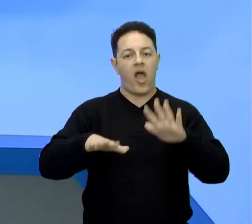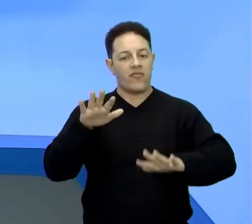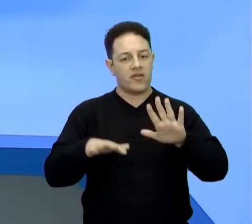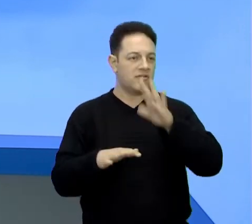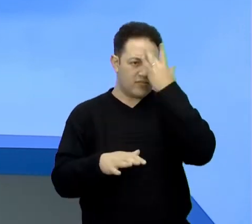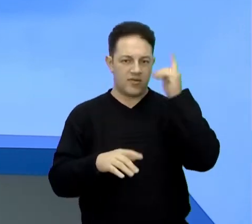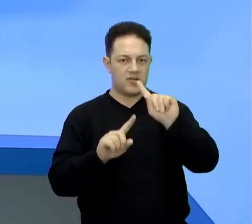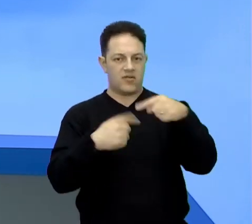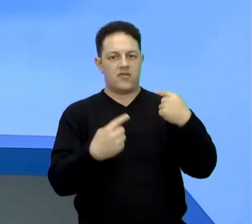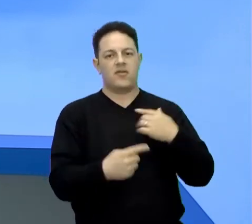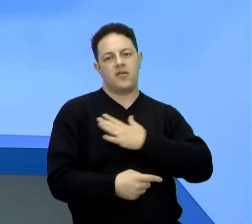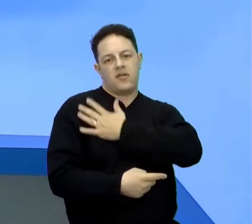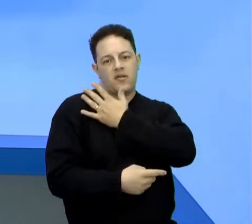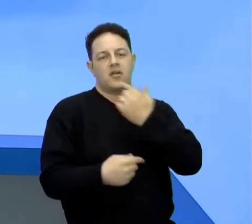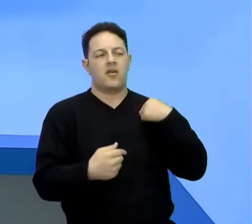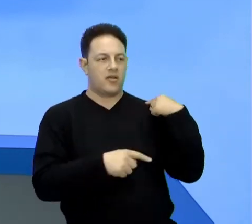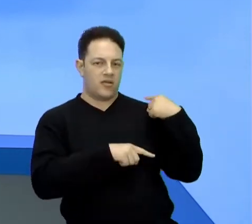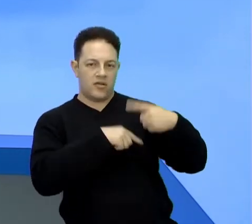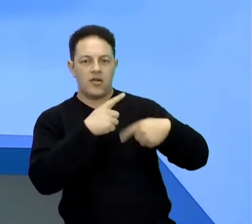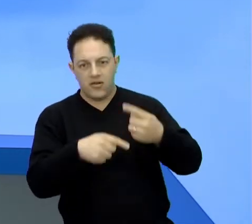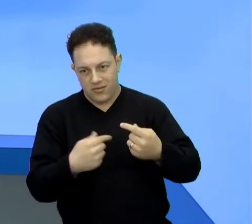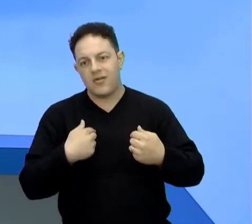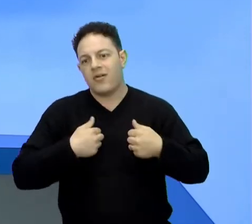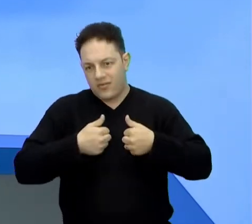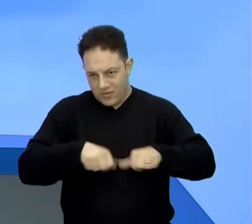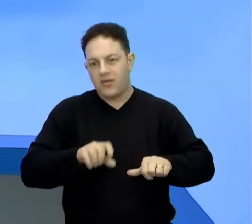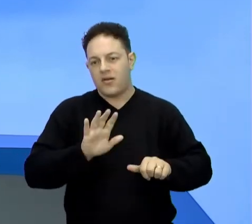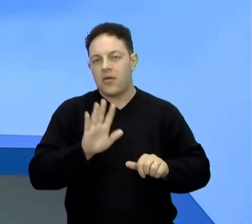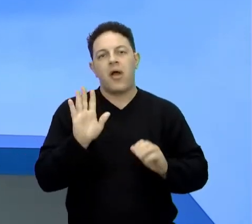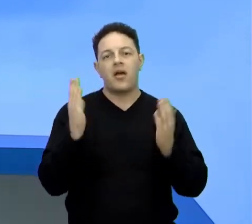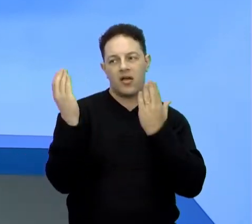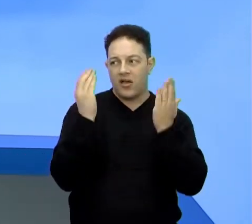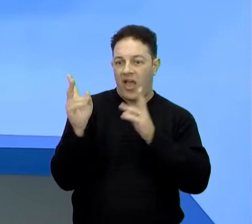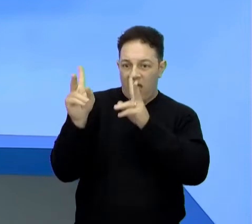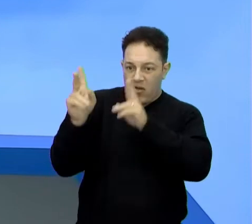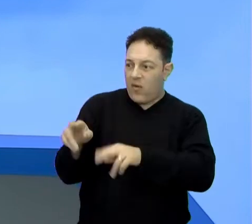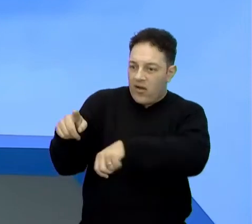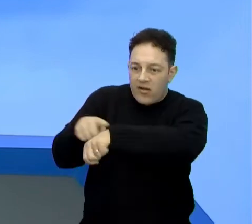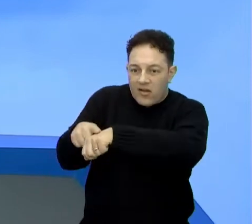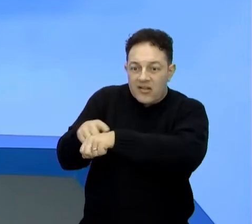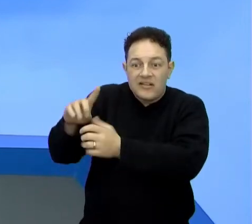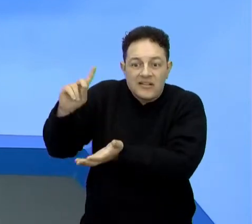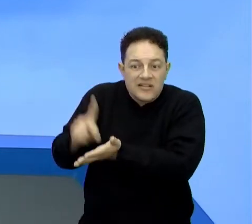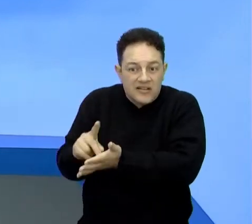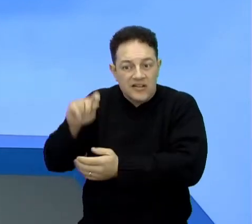passar por ser afrodescendente, e eu sou, não é nada comparado ao que o Mauro Farias, por exemplo, que